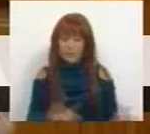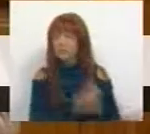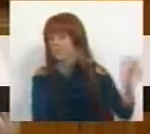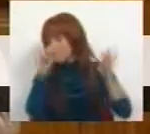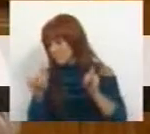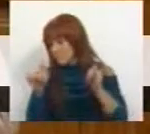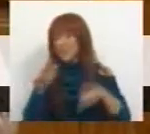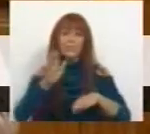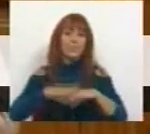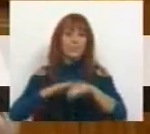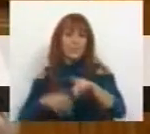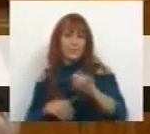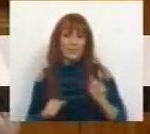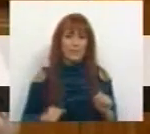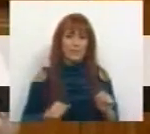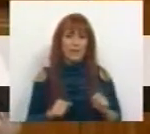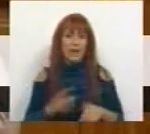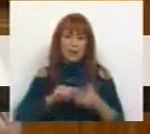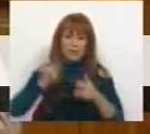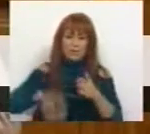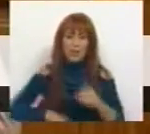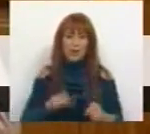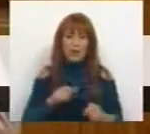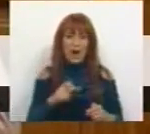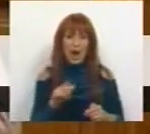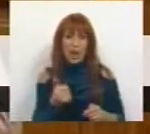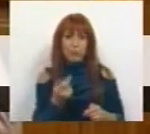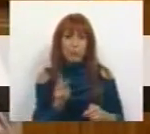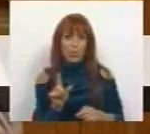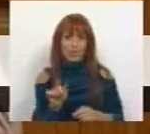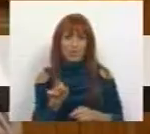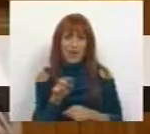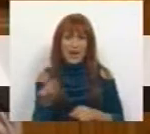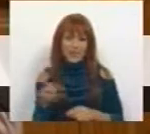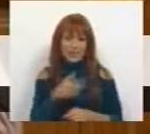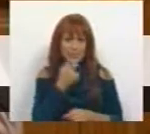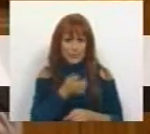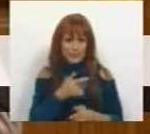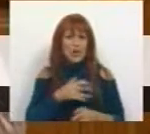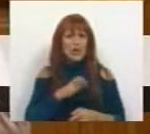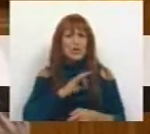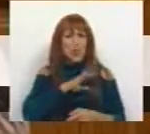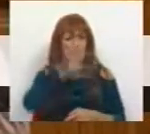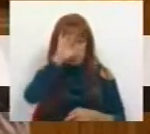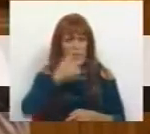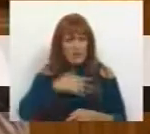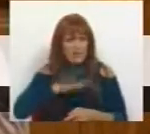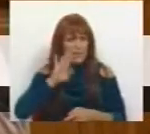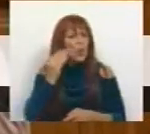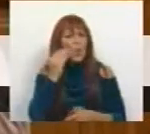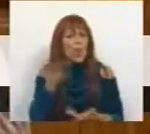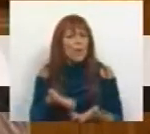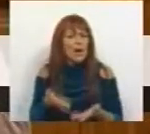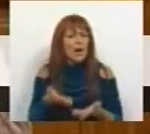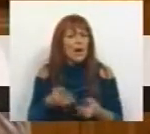outro lado, em relação à Convenção da Albufeira, eu gostava de saber, Sr. Ministro, como é que está a